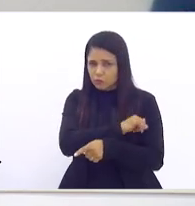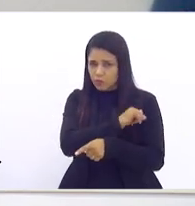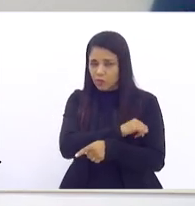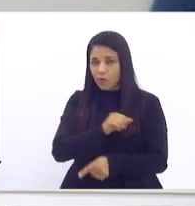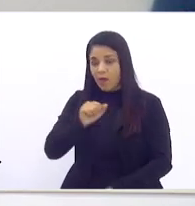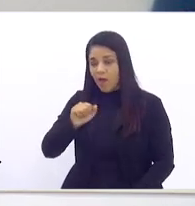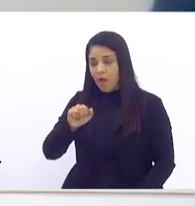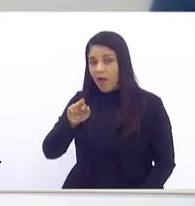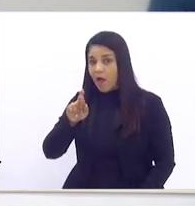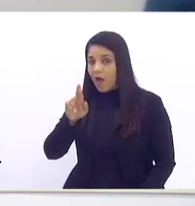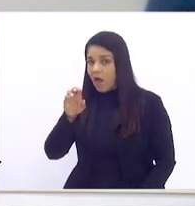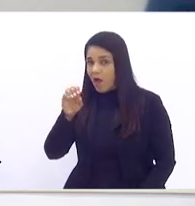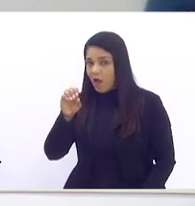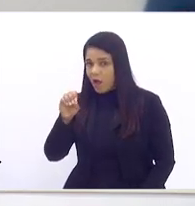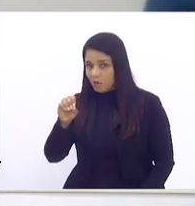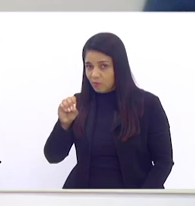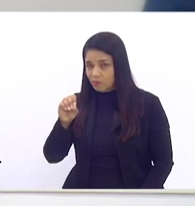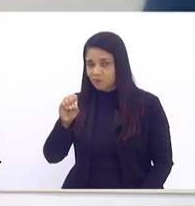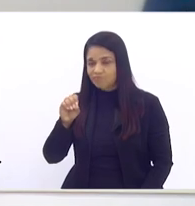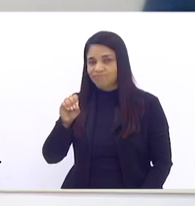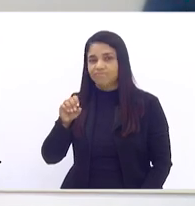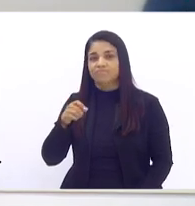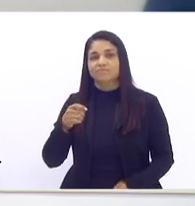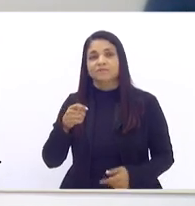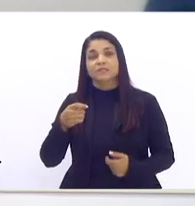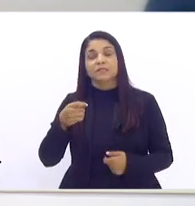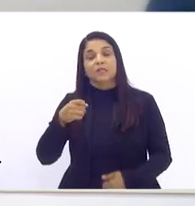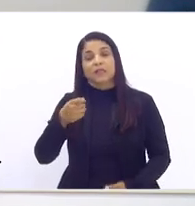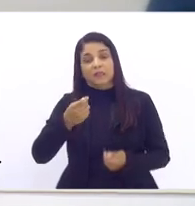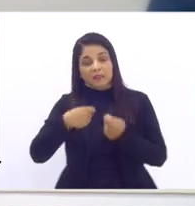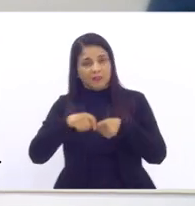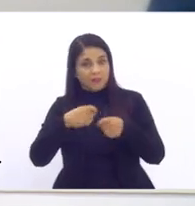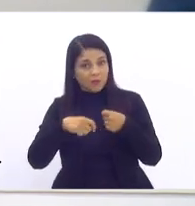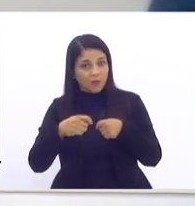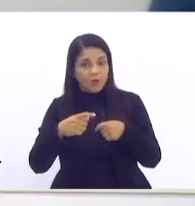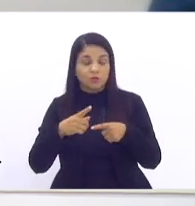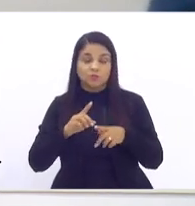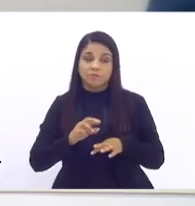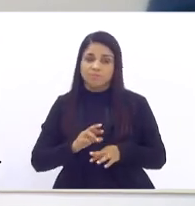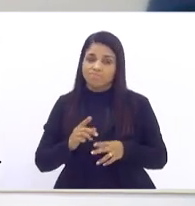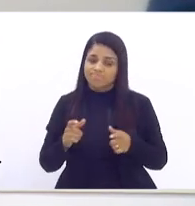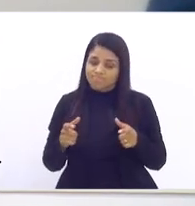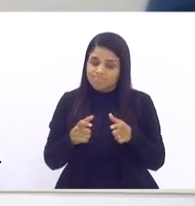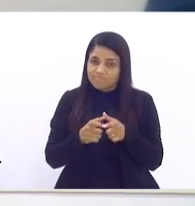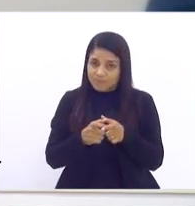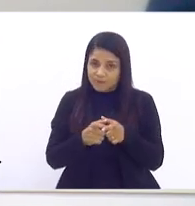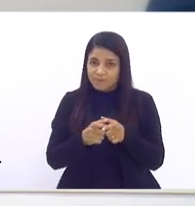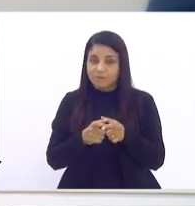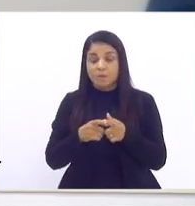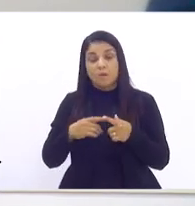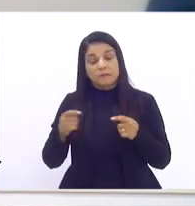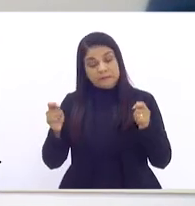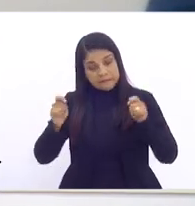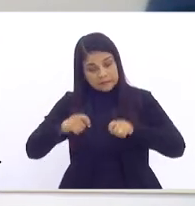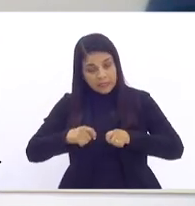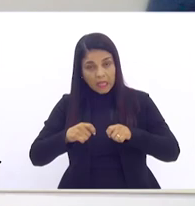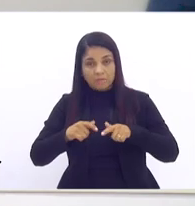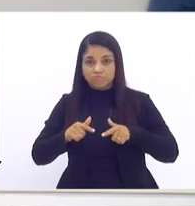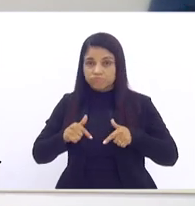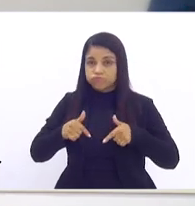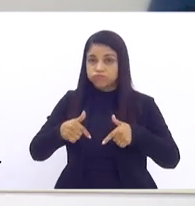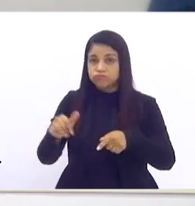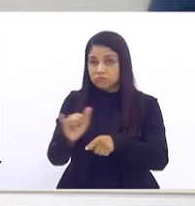terreno acidentado mas nós temos uma vocação para ajudar O agronegócio brasileiro que poucos estados